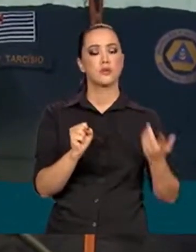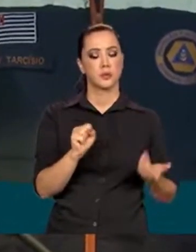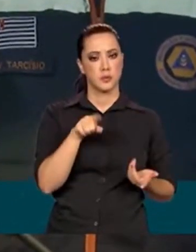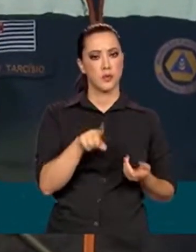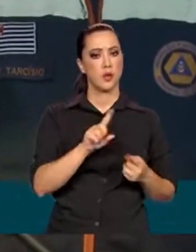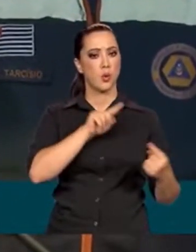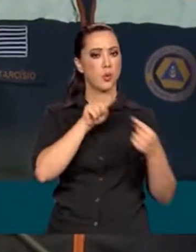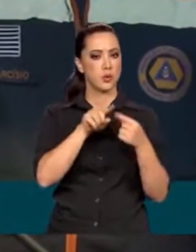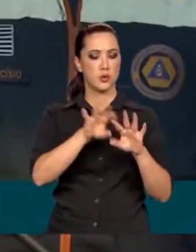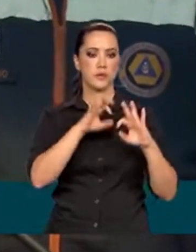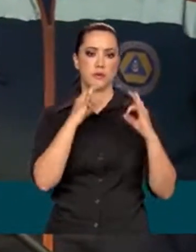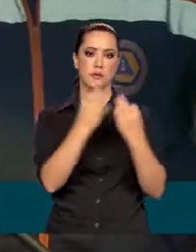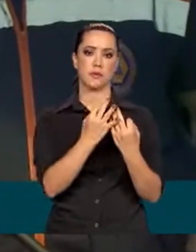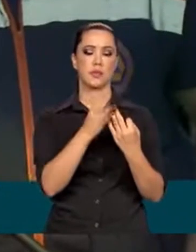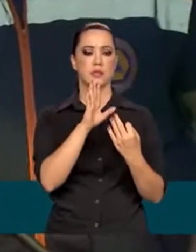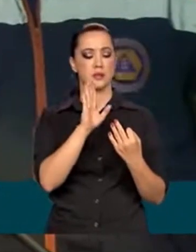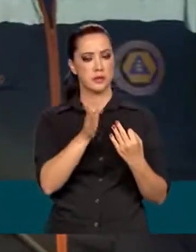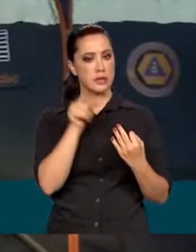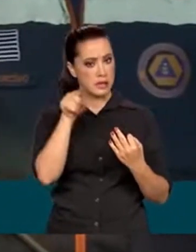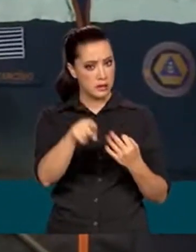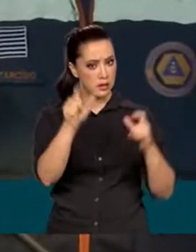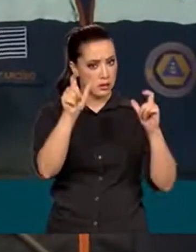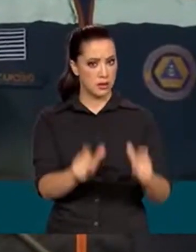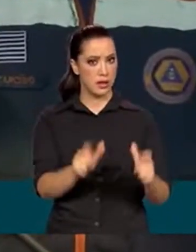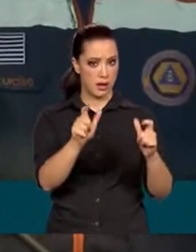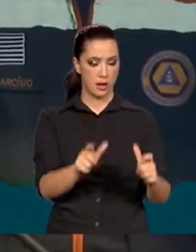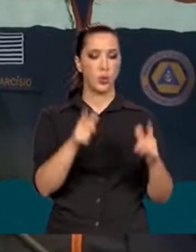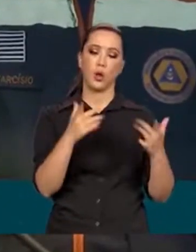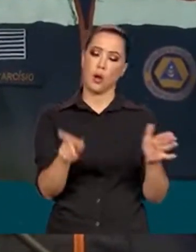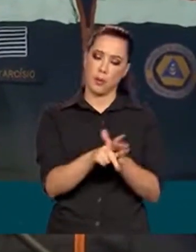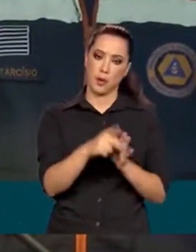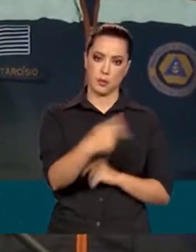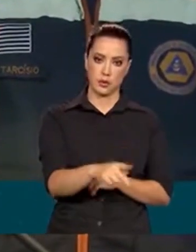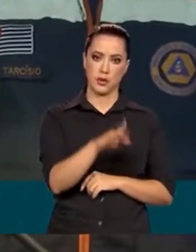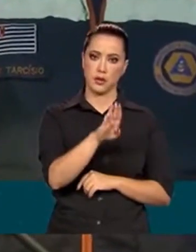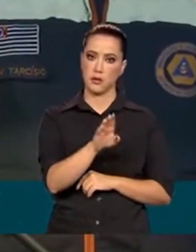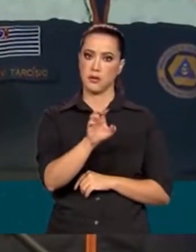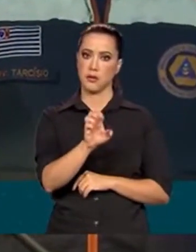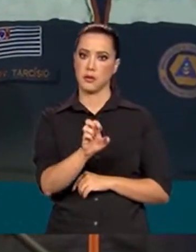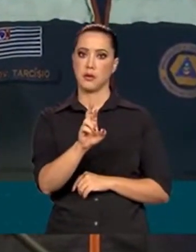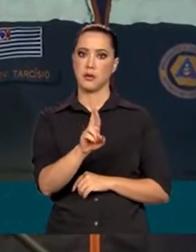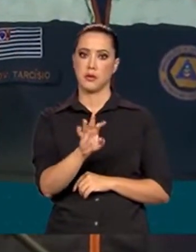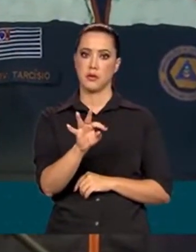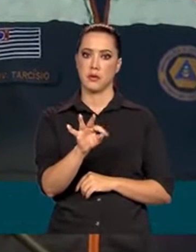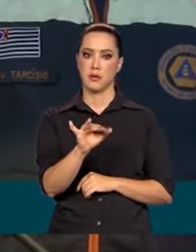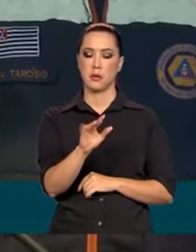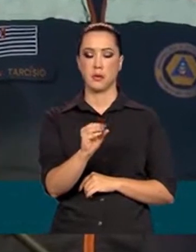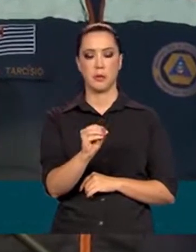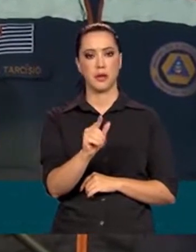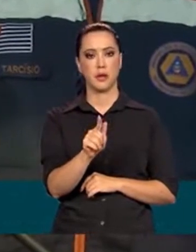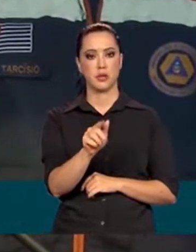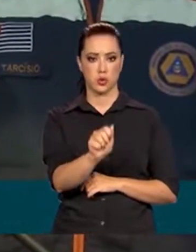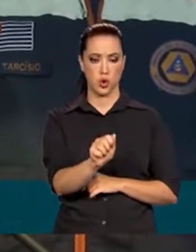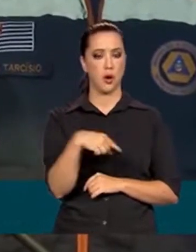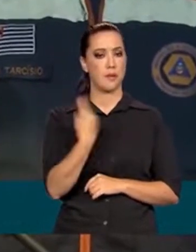designado para famílias lá de Bertioga. Mas talvez nós vamos verificar com a